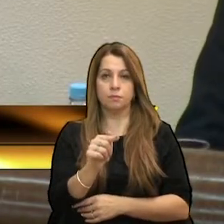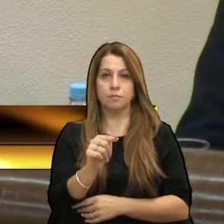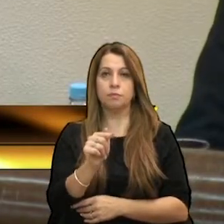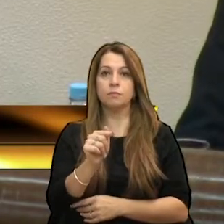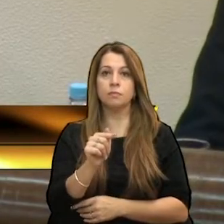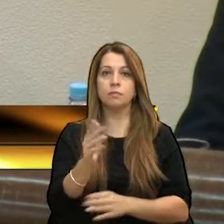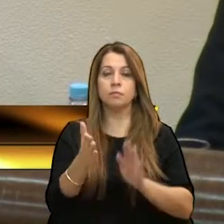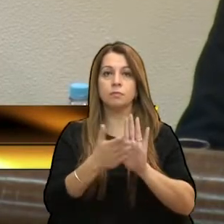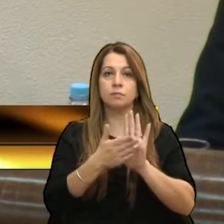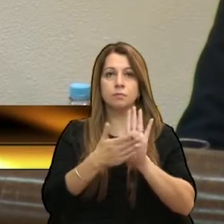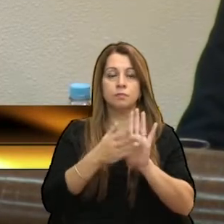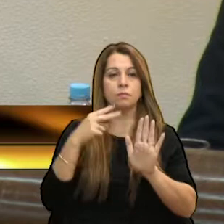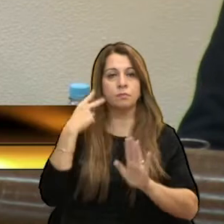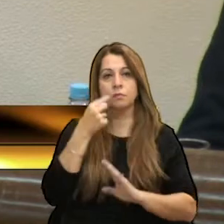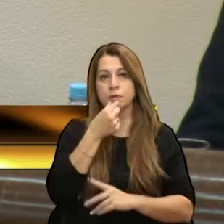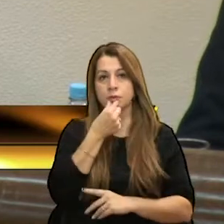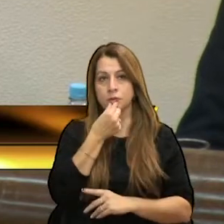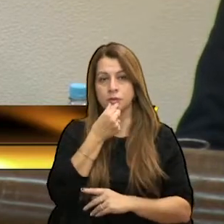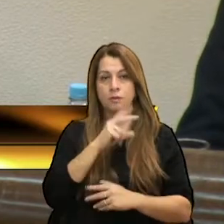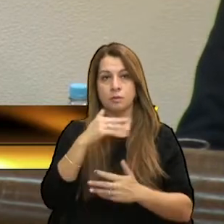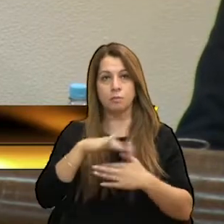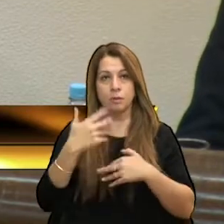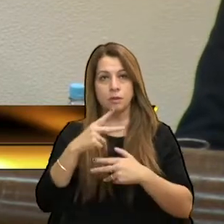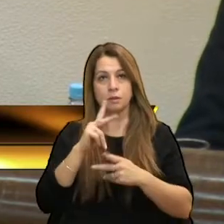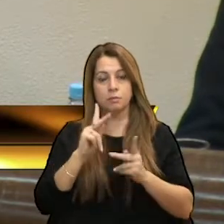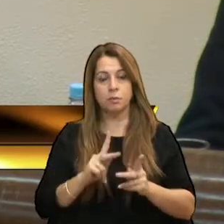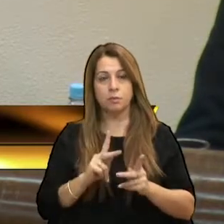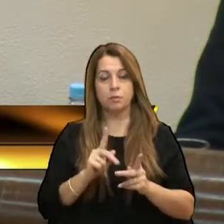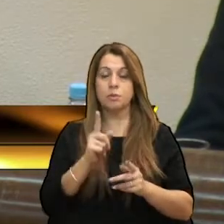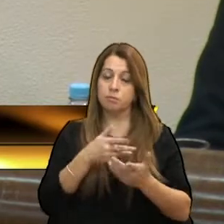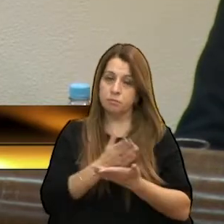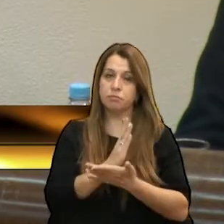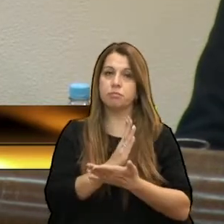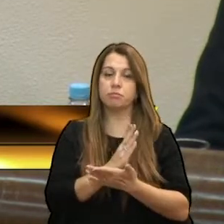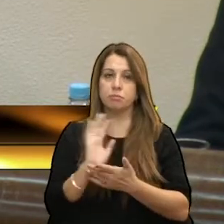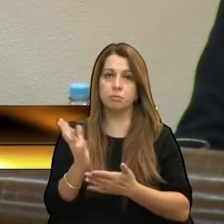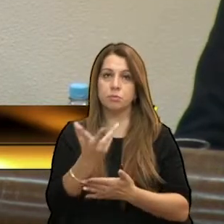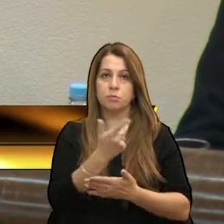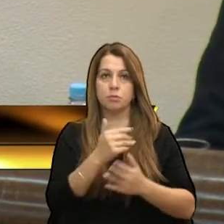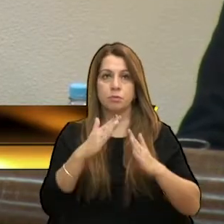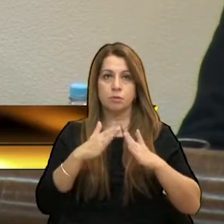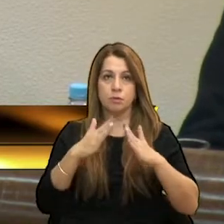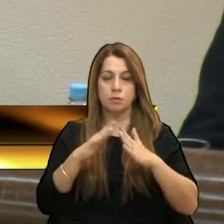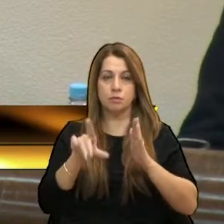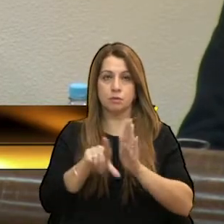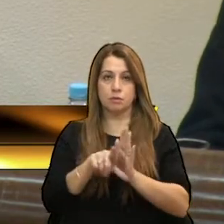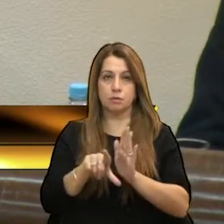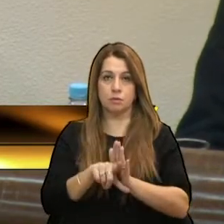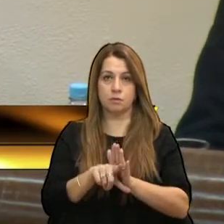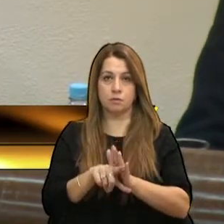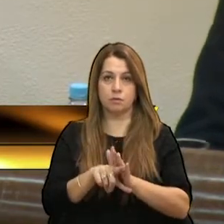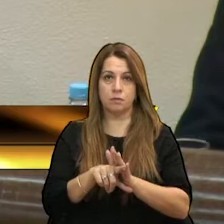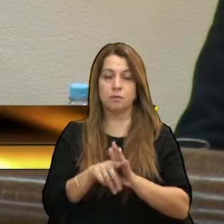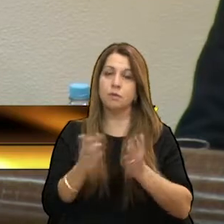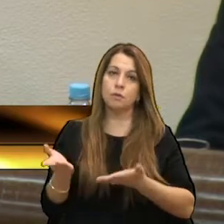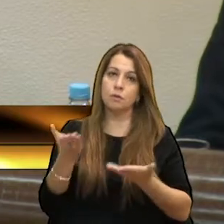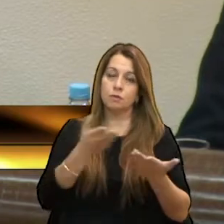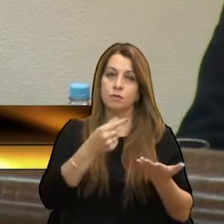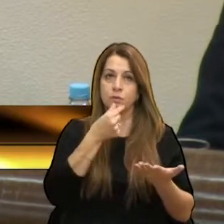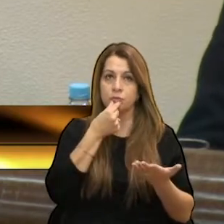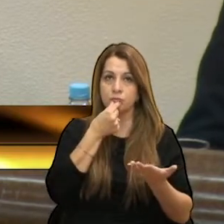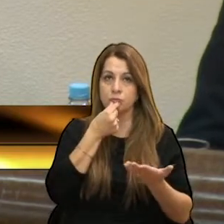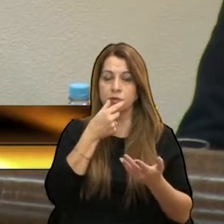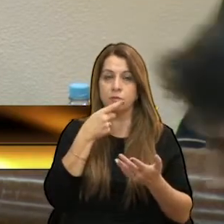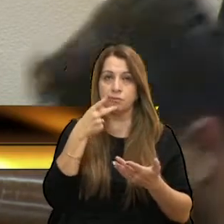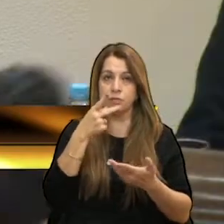de proposição do vereador Rodrigo Beltrão e demais autores, e foi aprovado pelos parlamentares desta Casa Legislativa. Convido o vereador Rodrigo